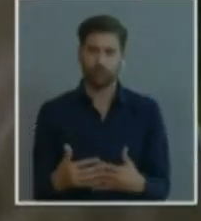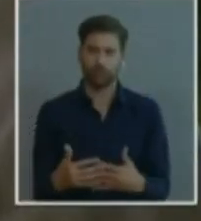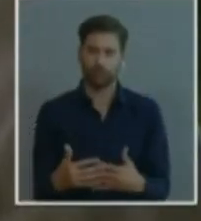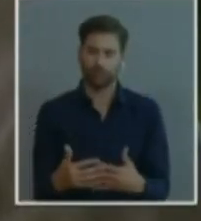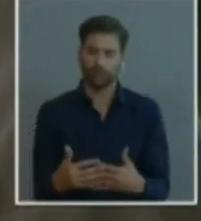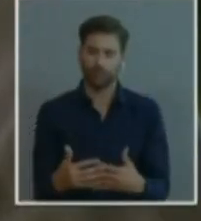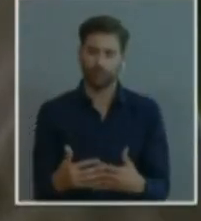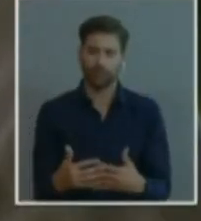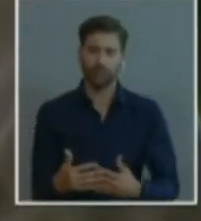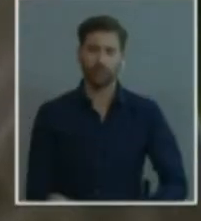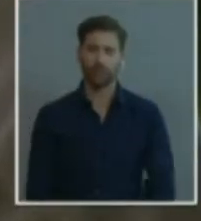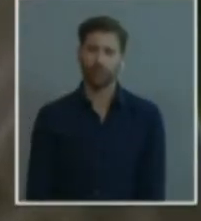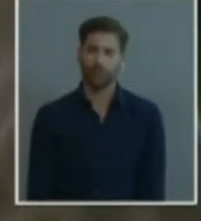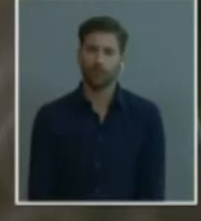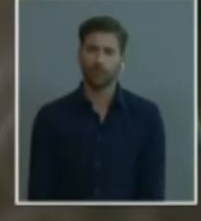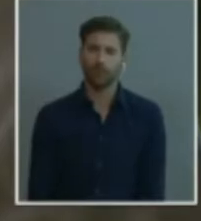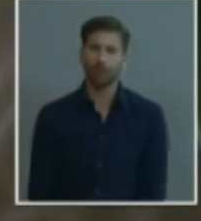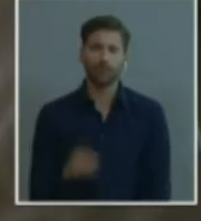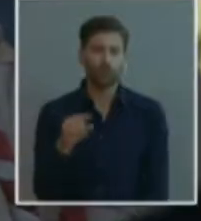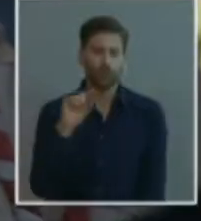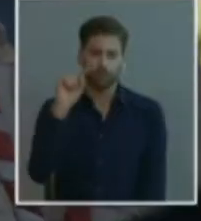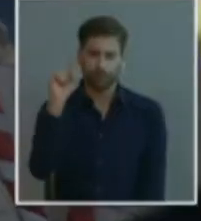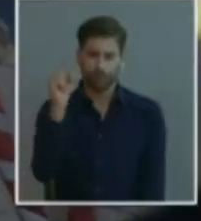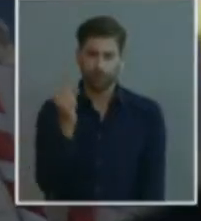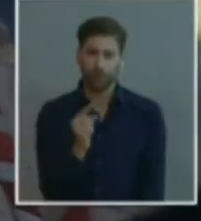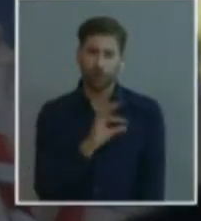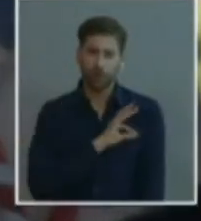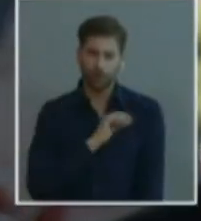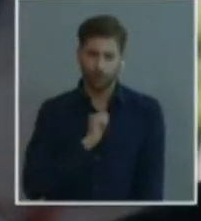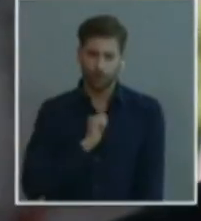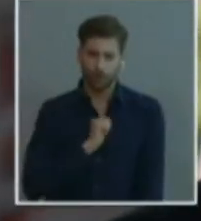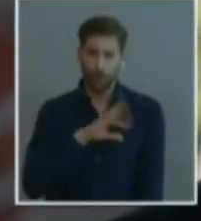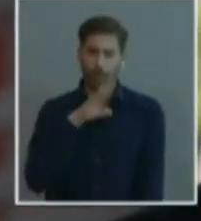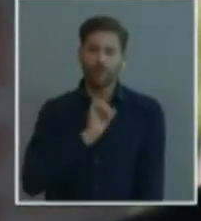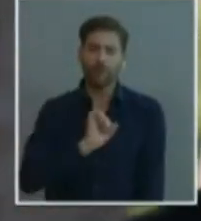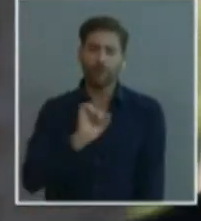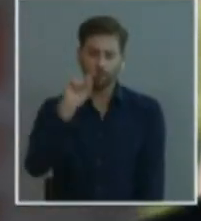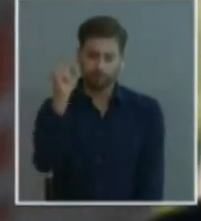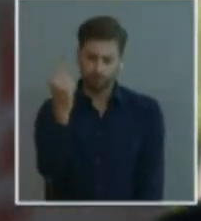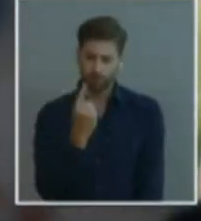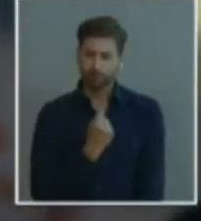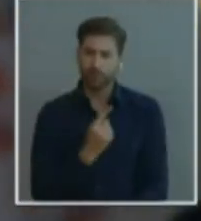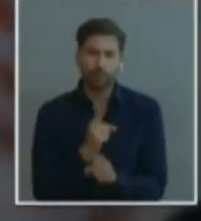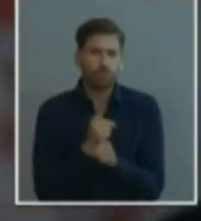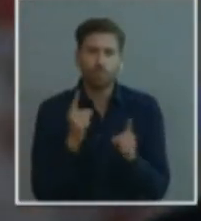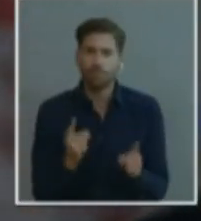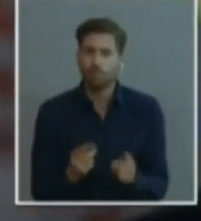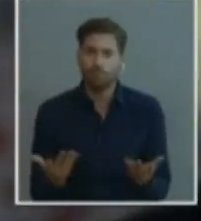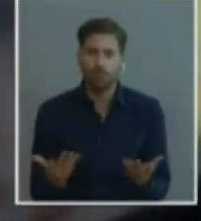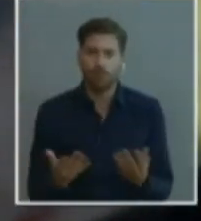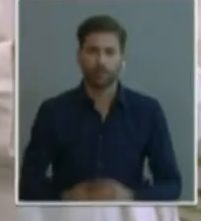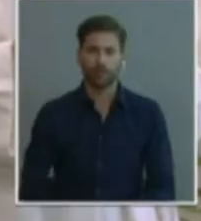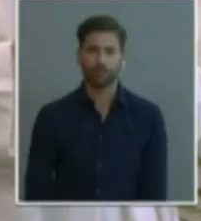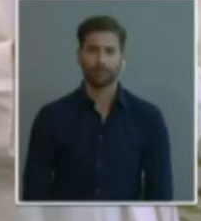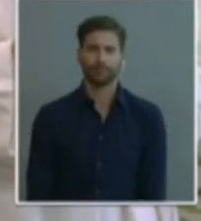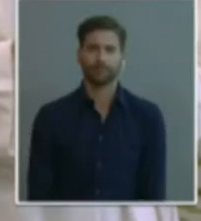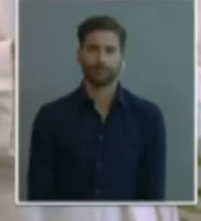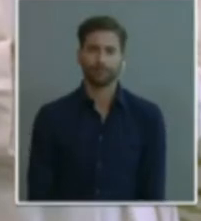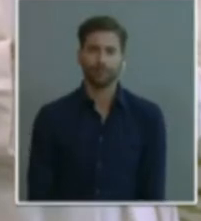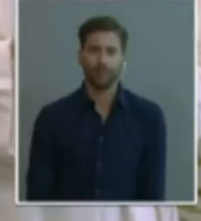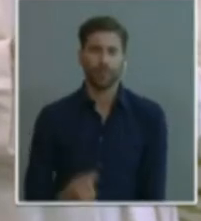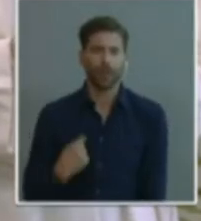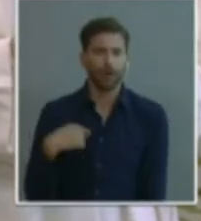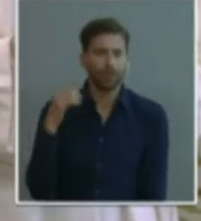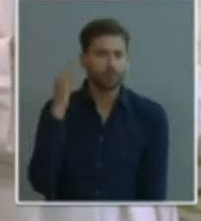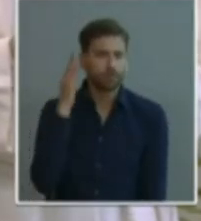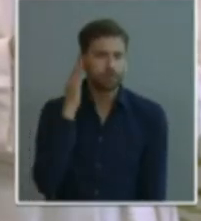dado que venha ter comigo a mãe do meu Senhor? Na verdade, logo que chegou aos meus ouvidos